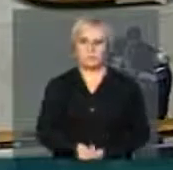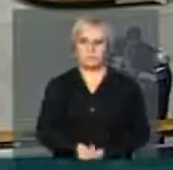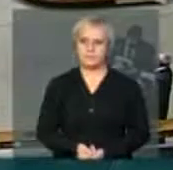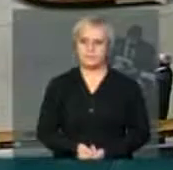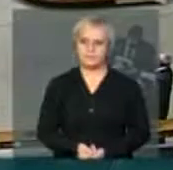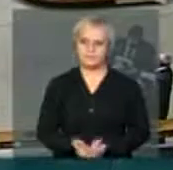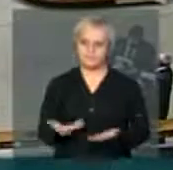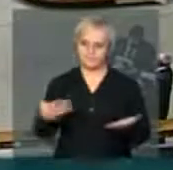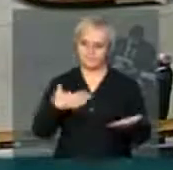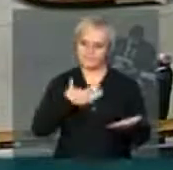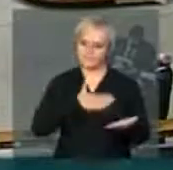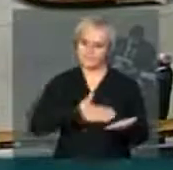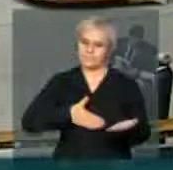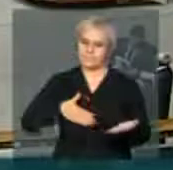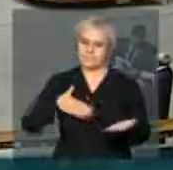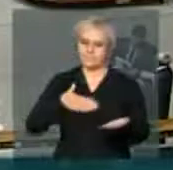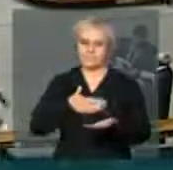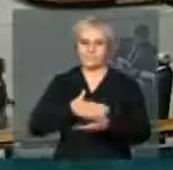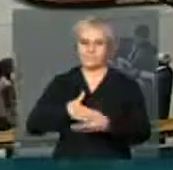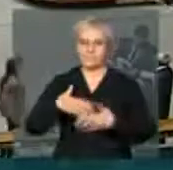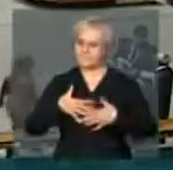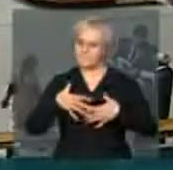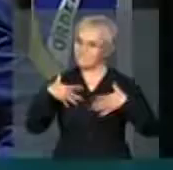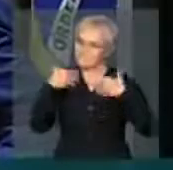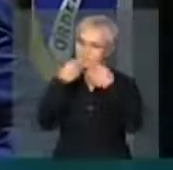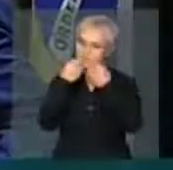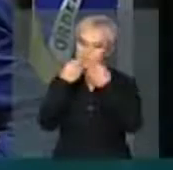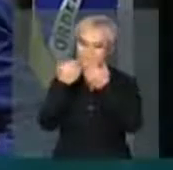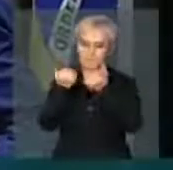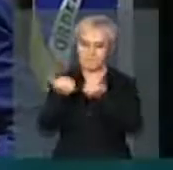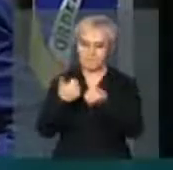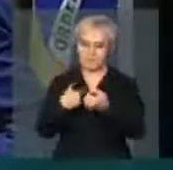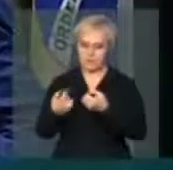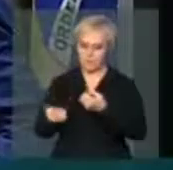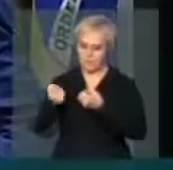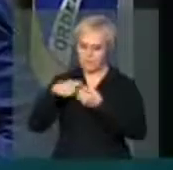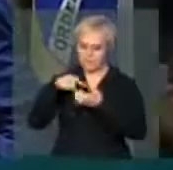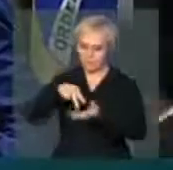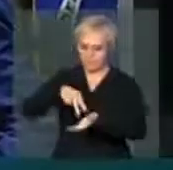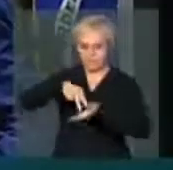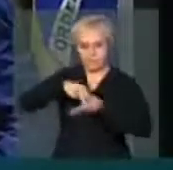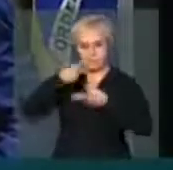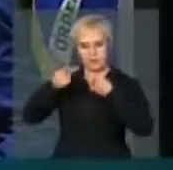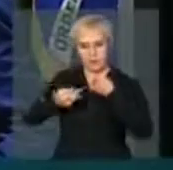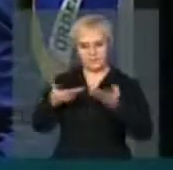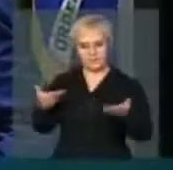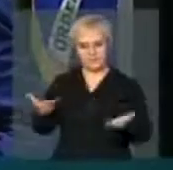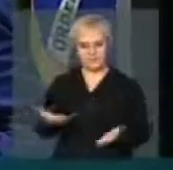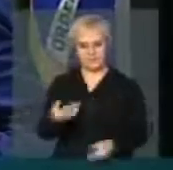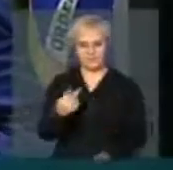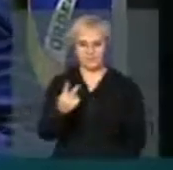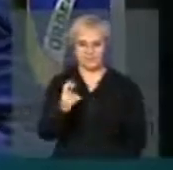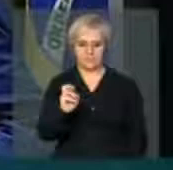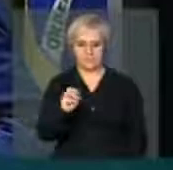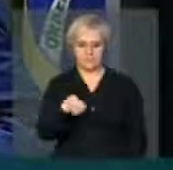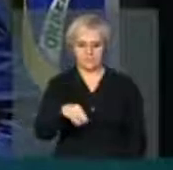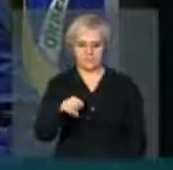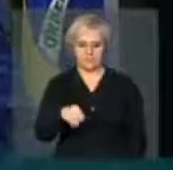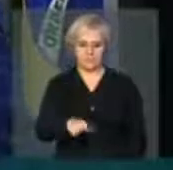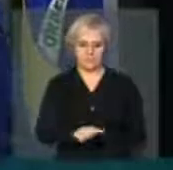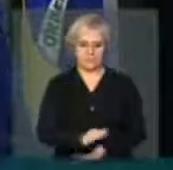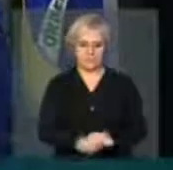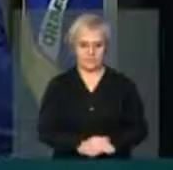é uma honra e um prazer voltar a este grande expediente depois de mais de 12